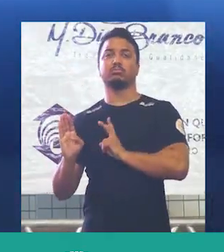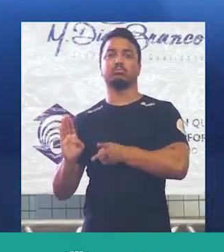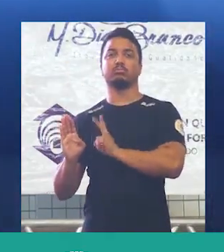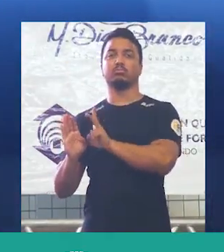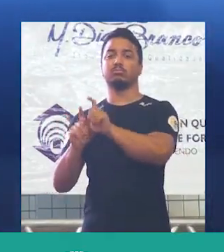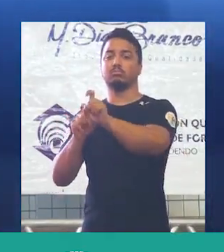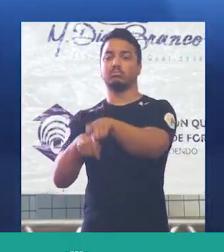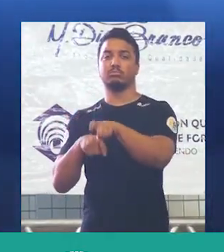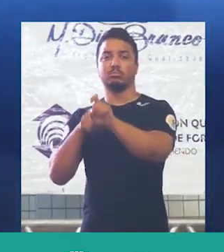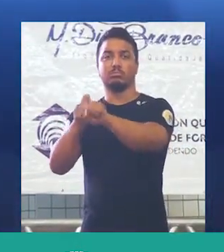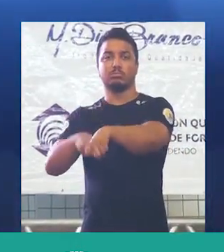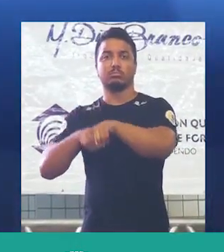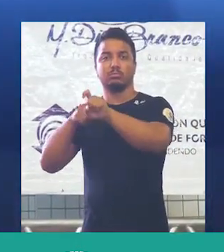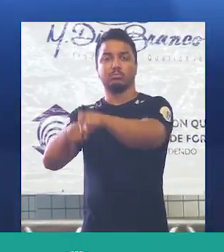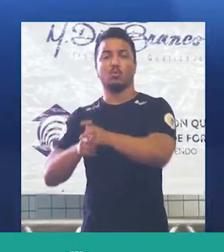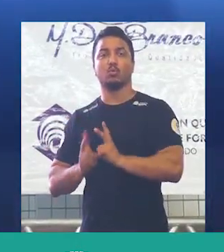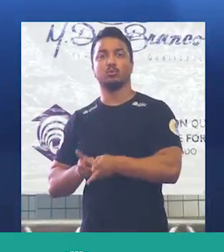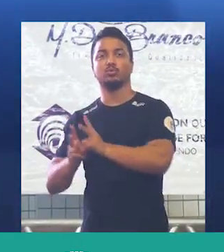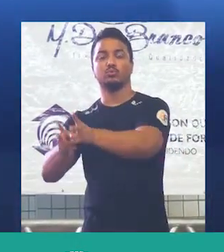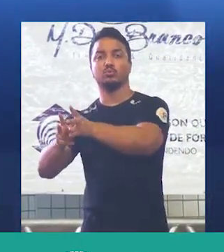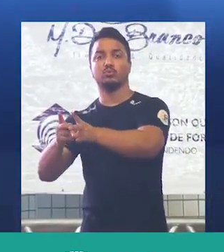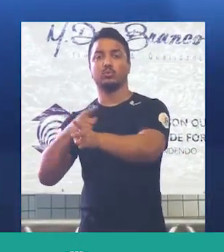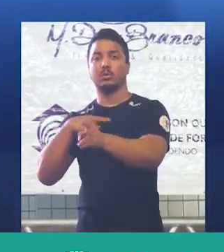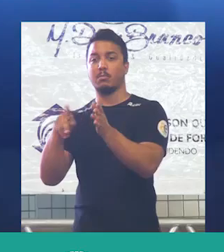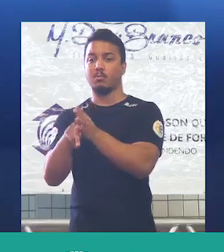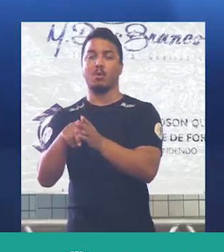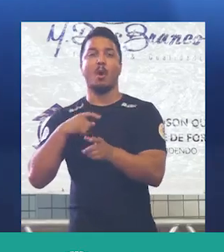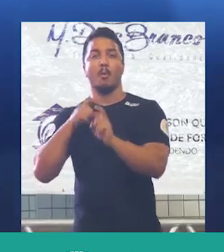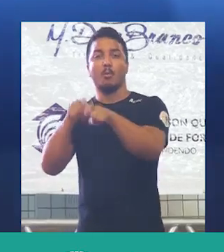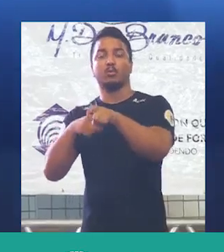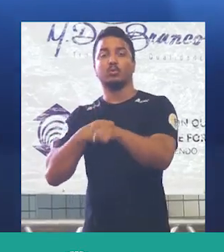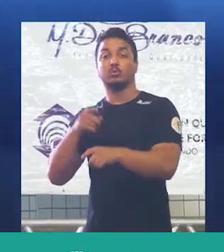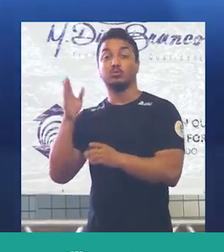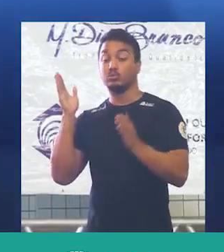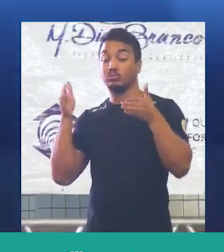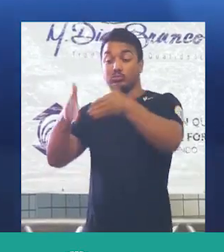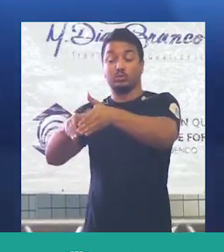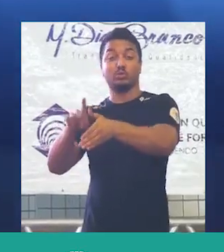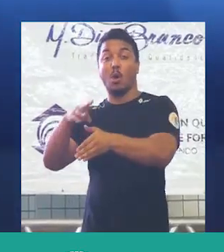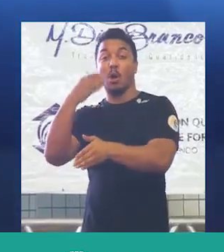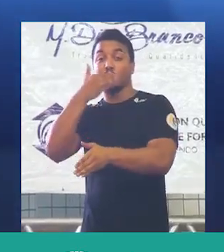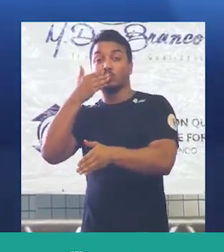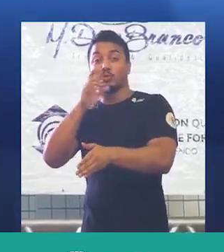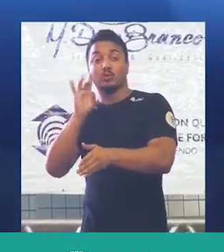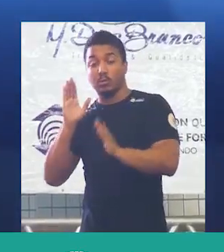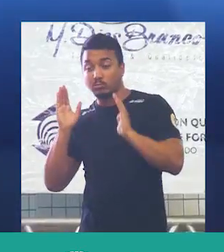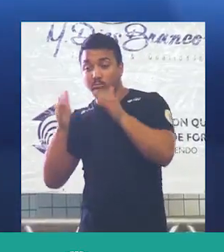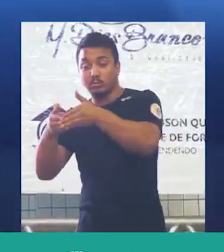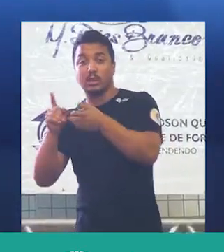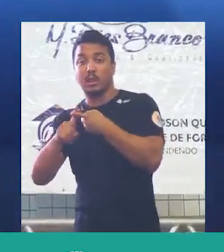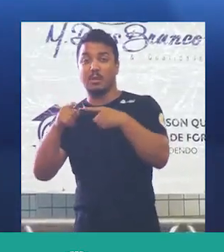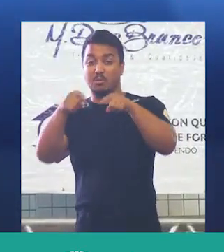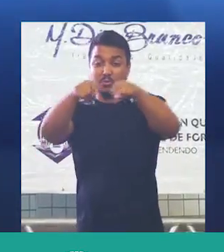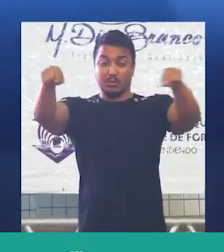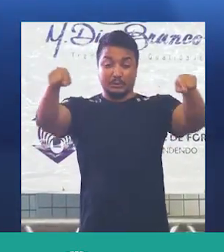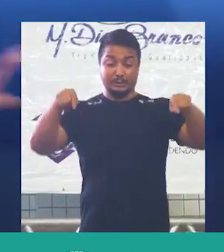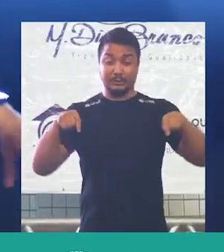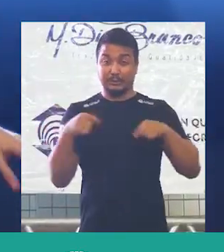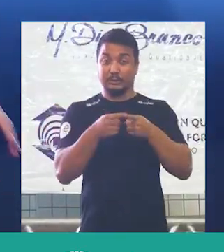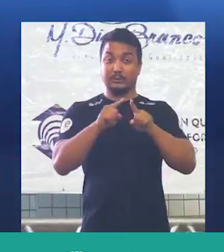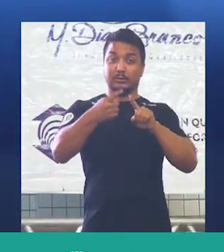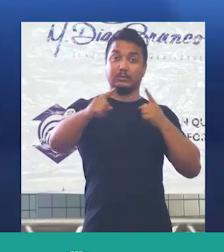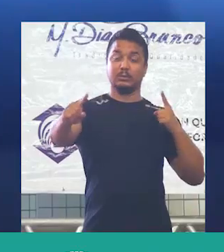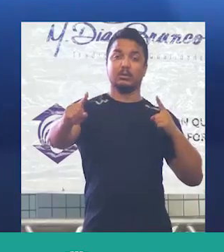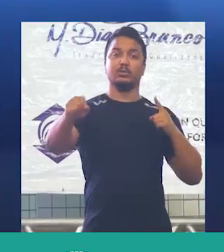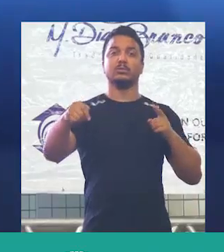agrário, o Brasil permaneceu monocultor, o Brasil permaneceu latifundiário. Só tinha acabado